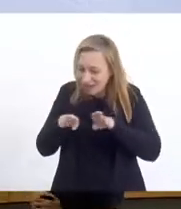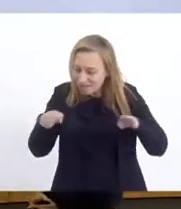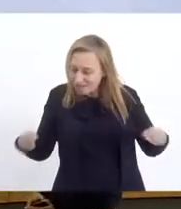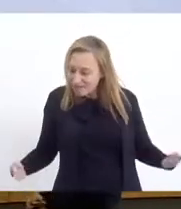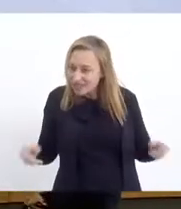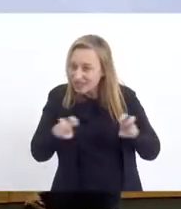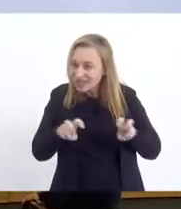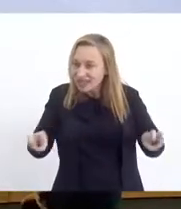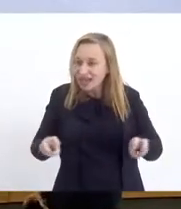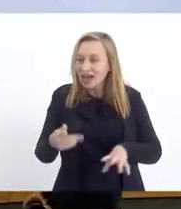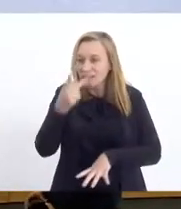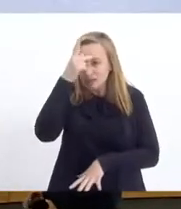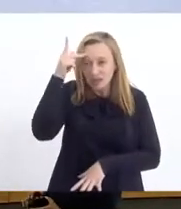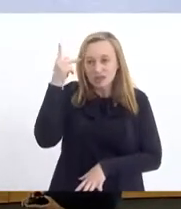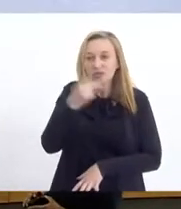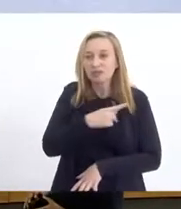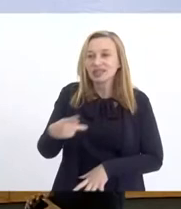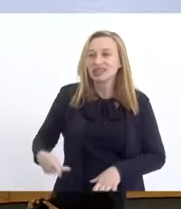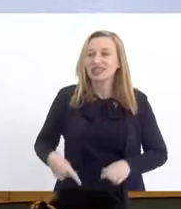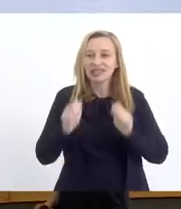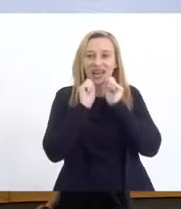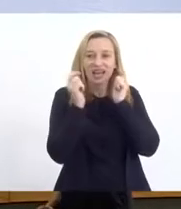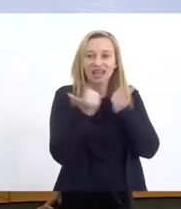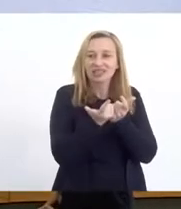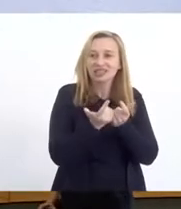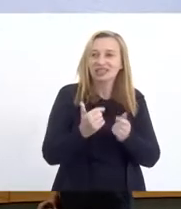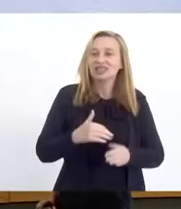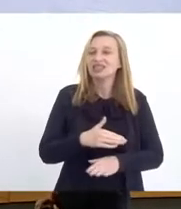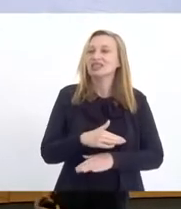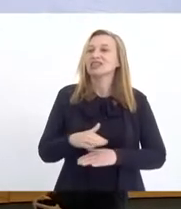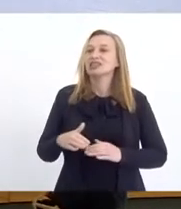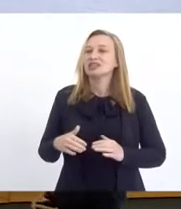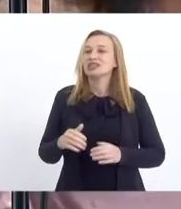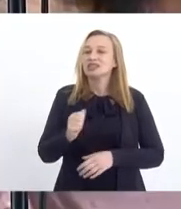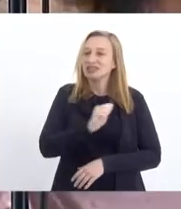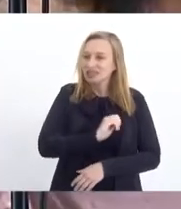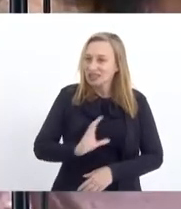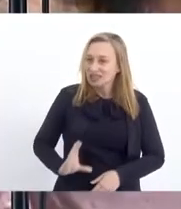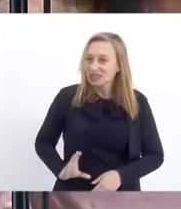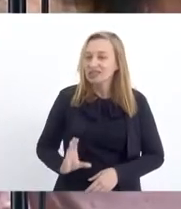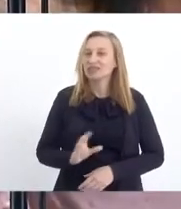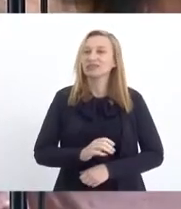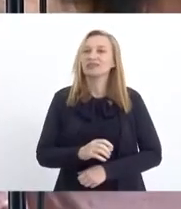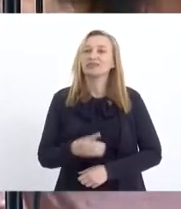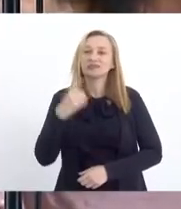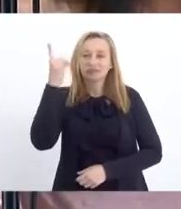do presidente da ALERJ, São Rosa Casa de Leis, André Ceciliano,